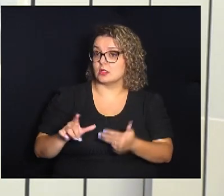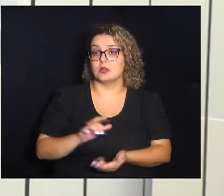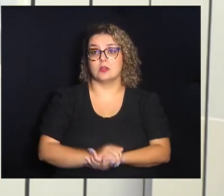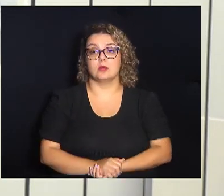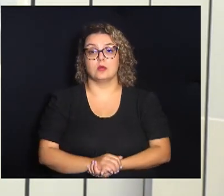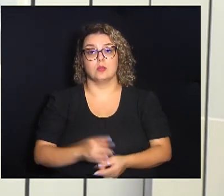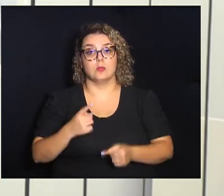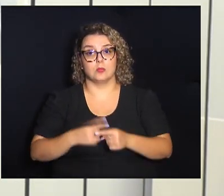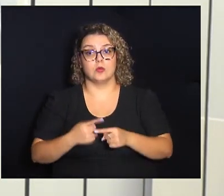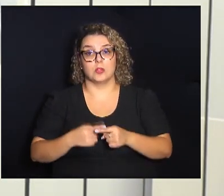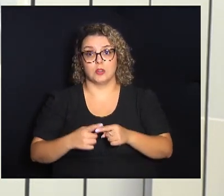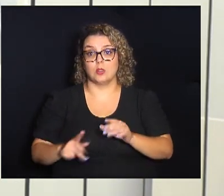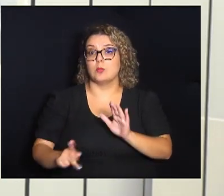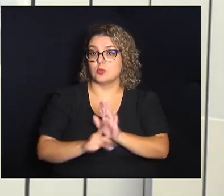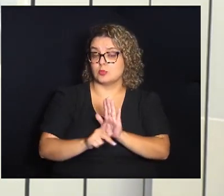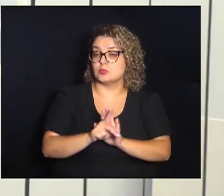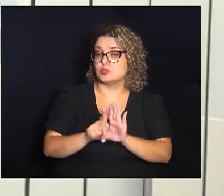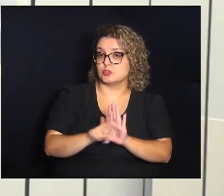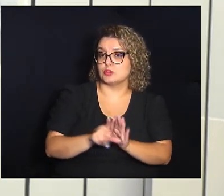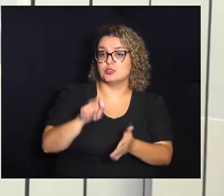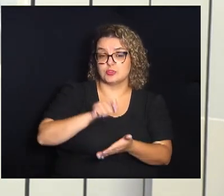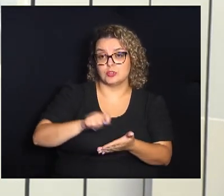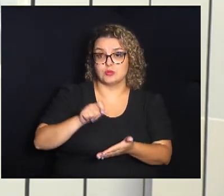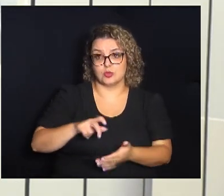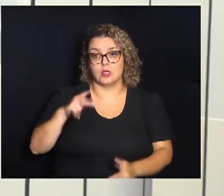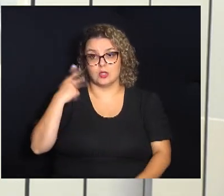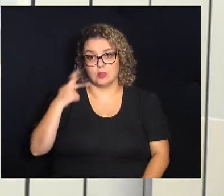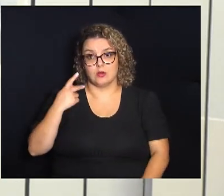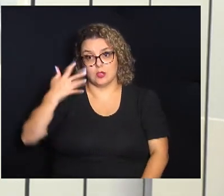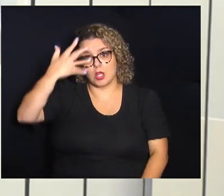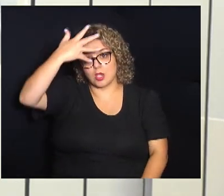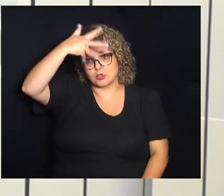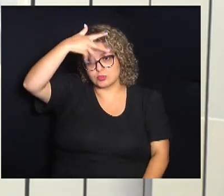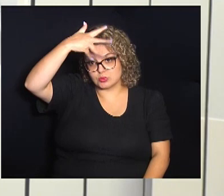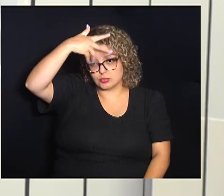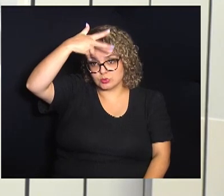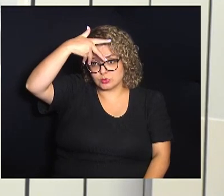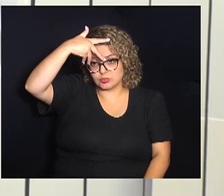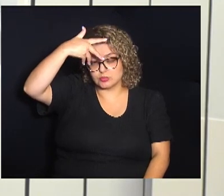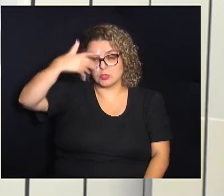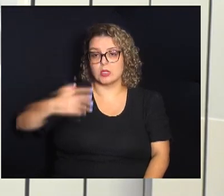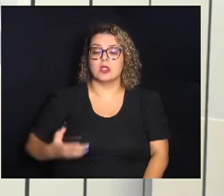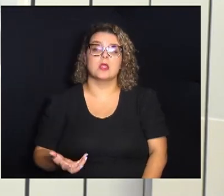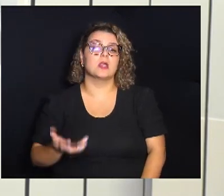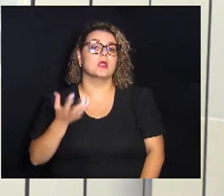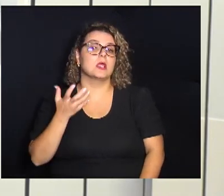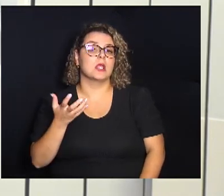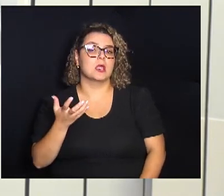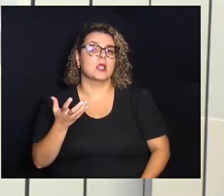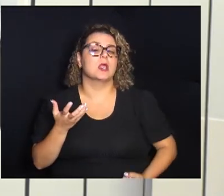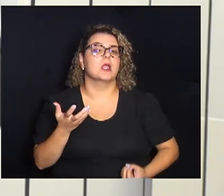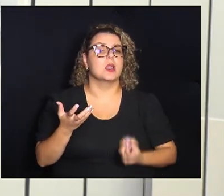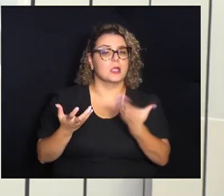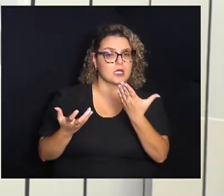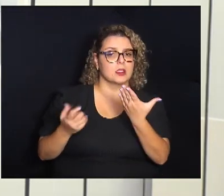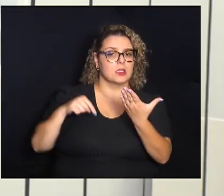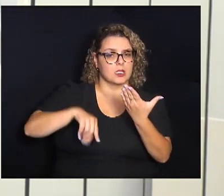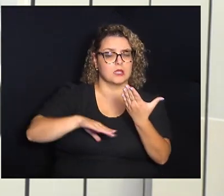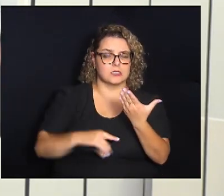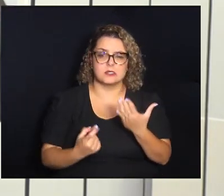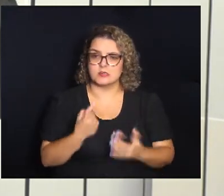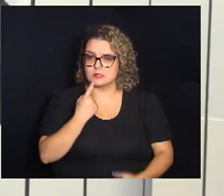porque projeto de lei de autoria do vereador Rodrigo da Farmadic pretende instituir aqui no município